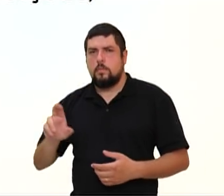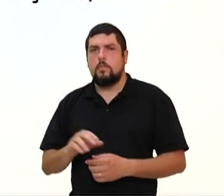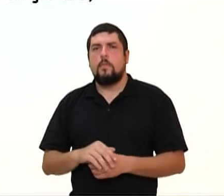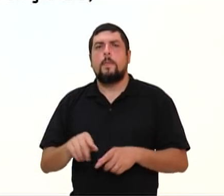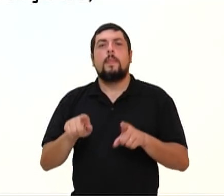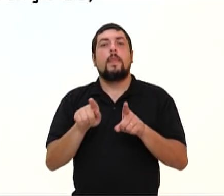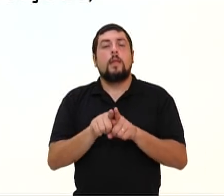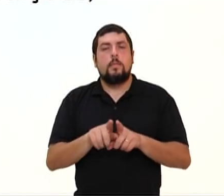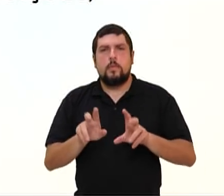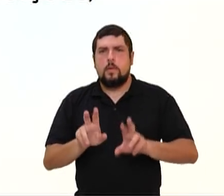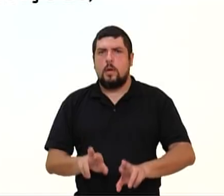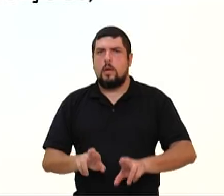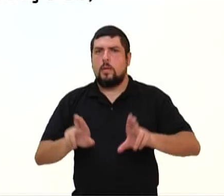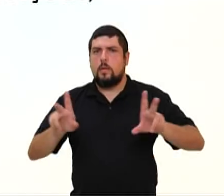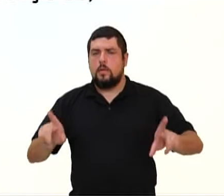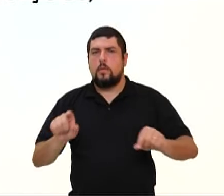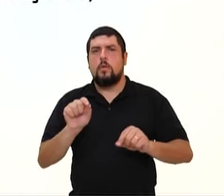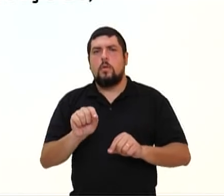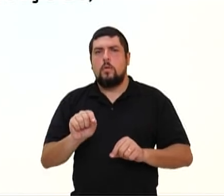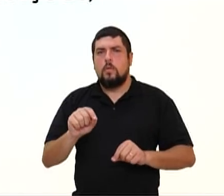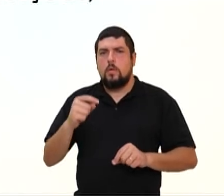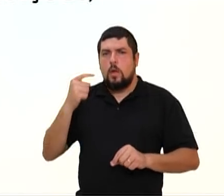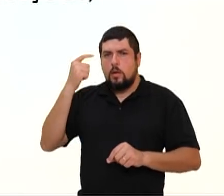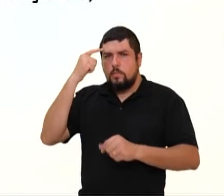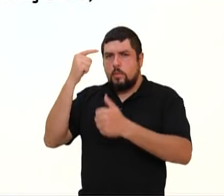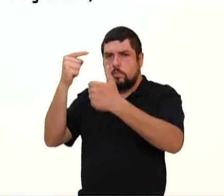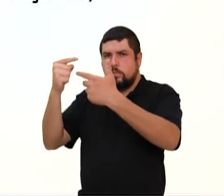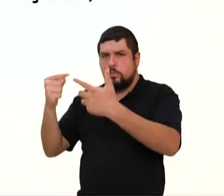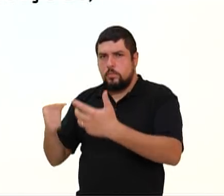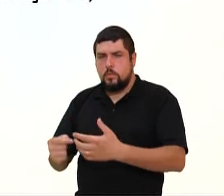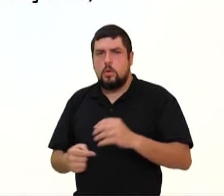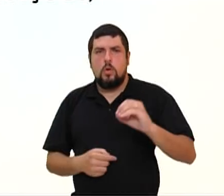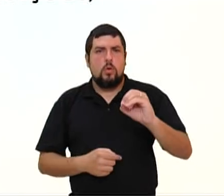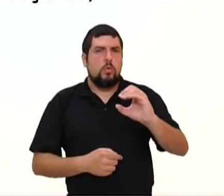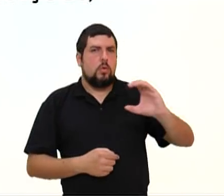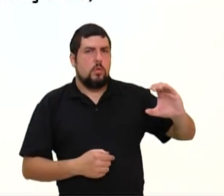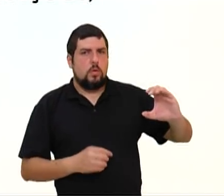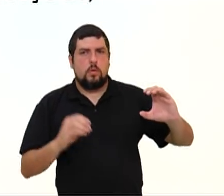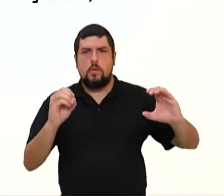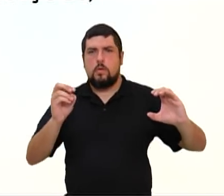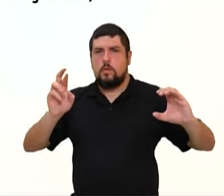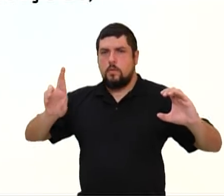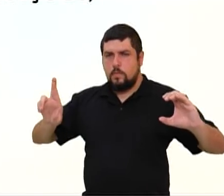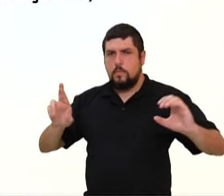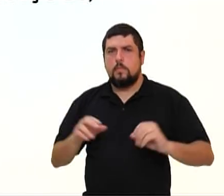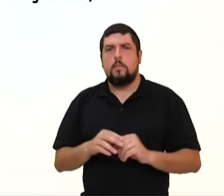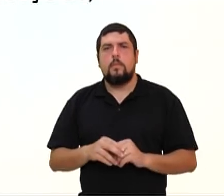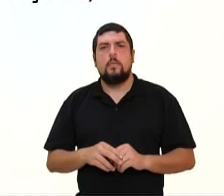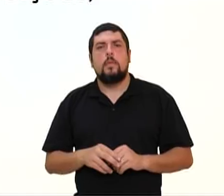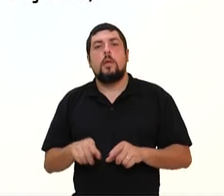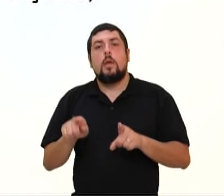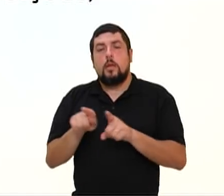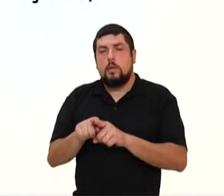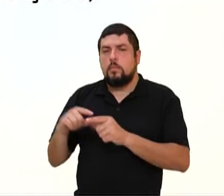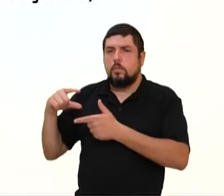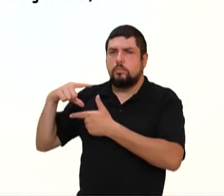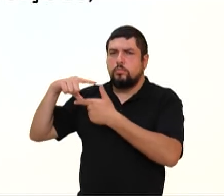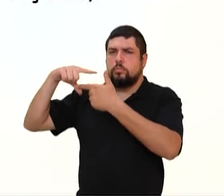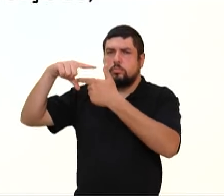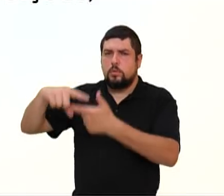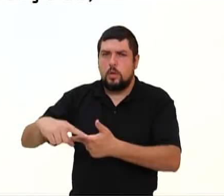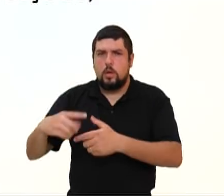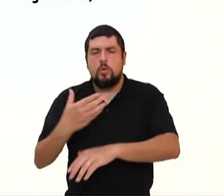como a diferença cultural entre o pensamento religioso do Ocidente e do Oriente, suas tradições, seus